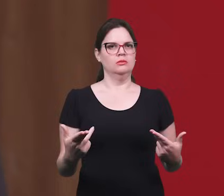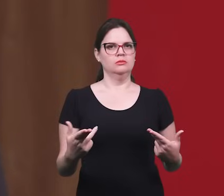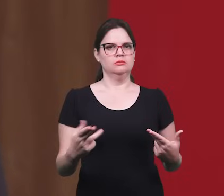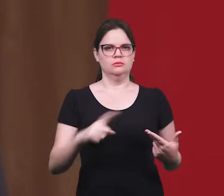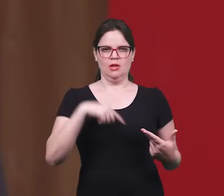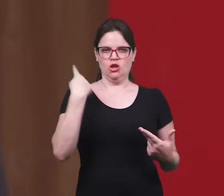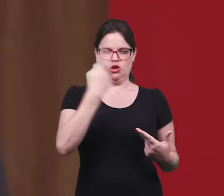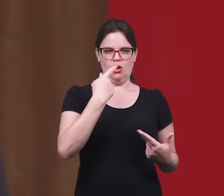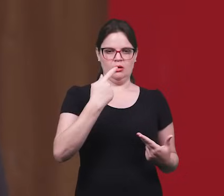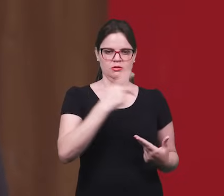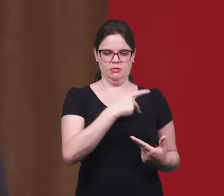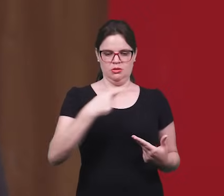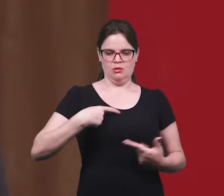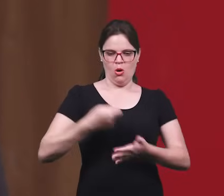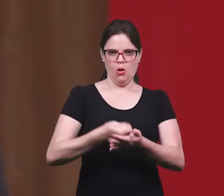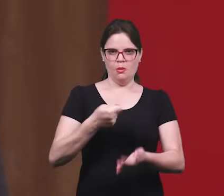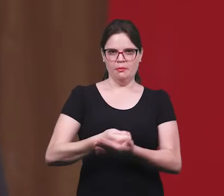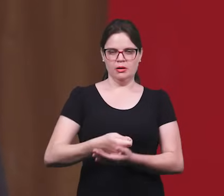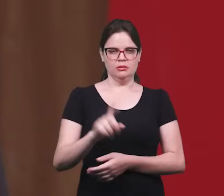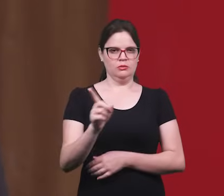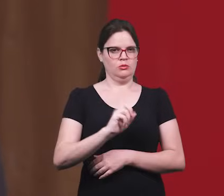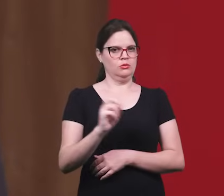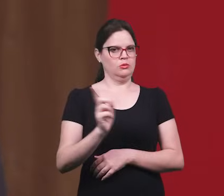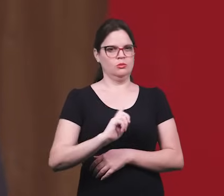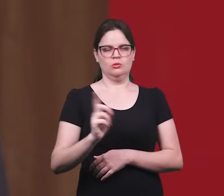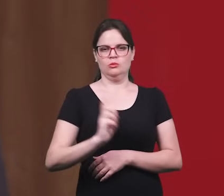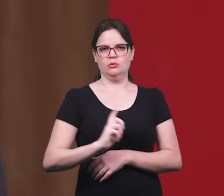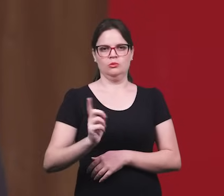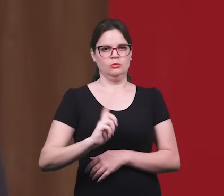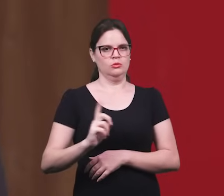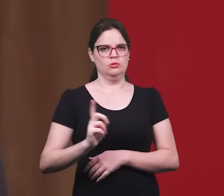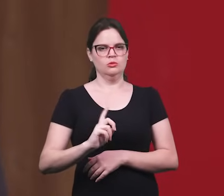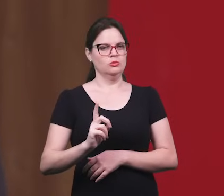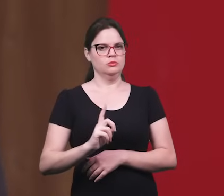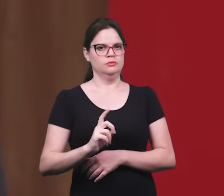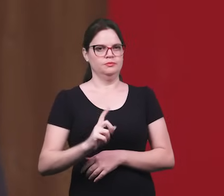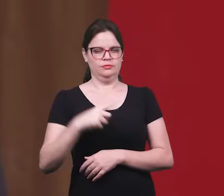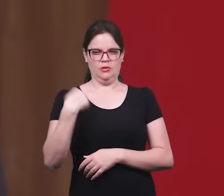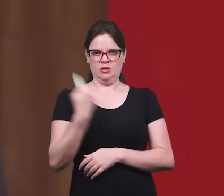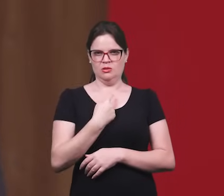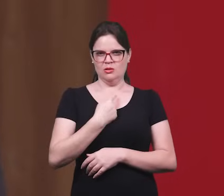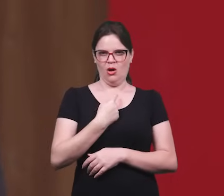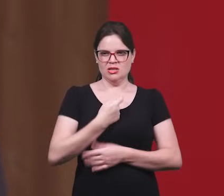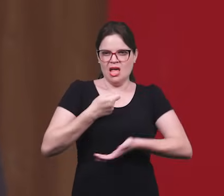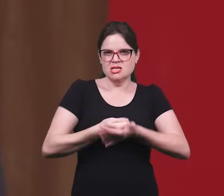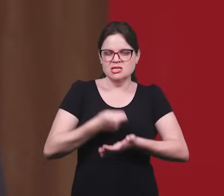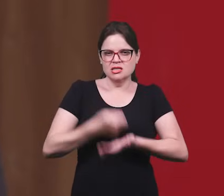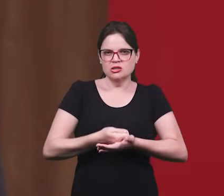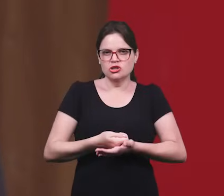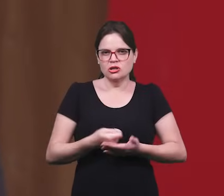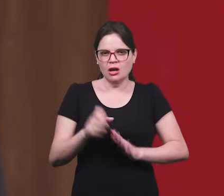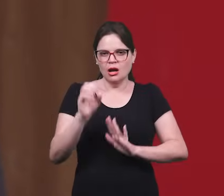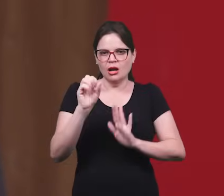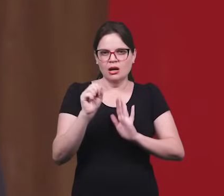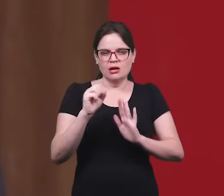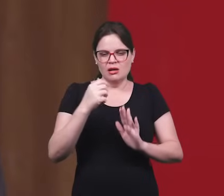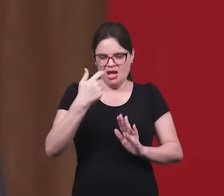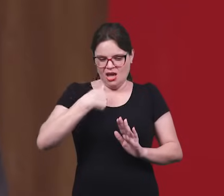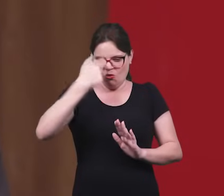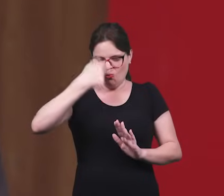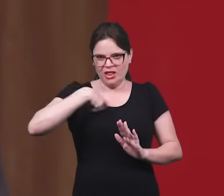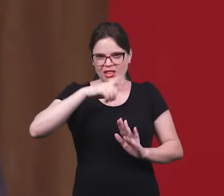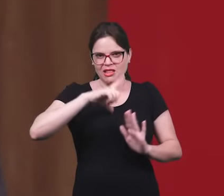credores né eu vou dizer uma coisa nós não temos eh nem o direito de exigir que ninguém